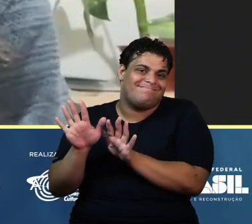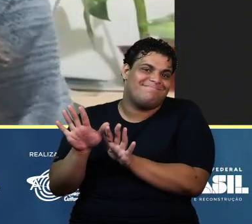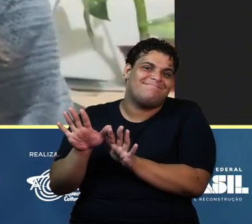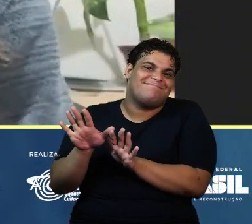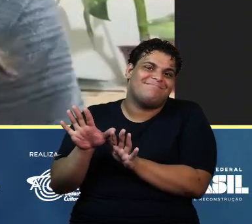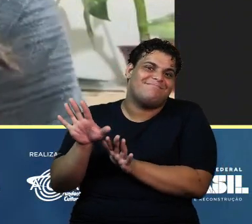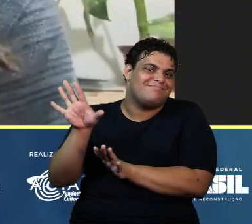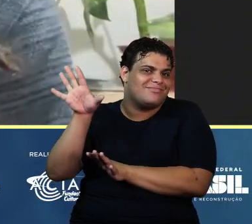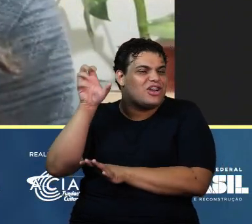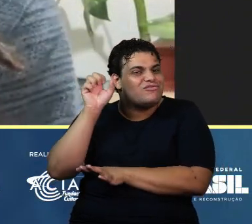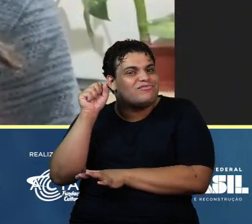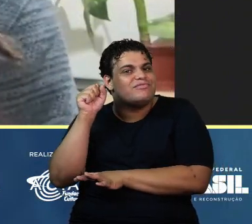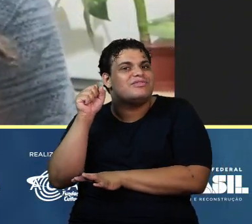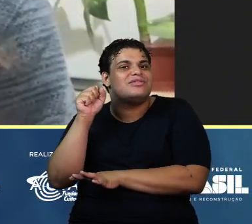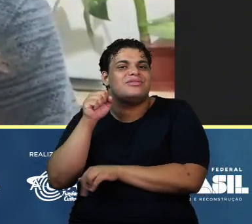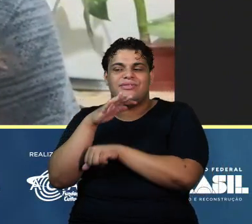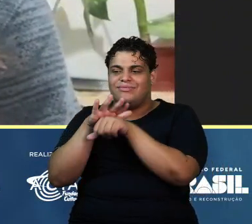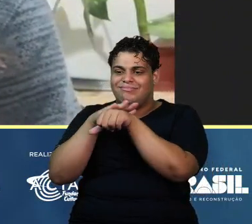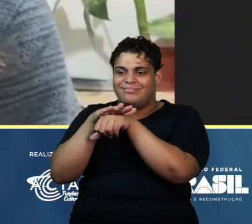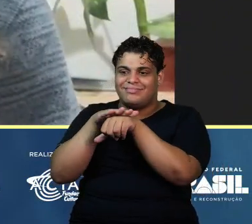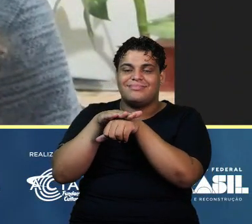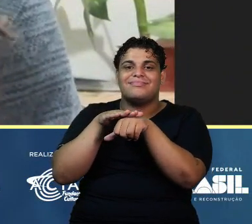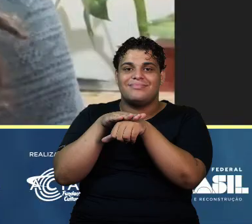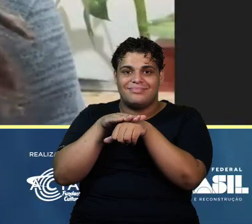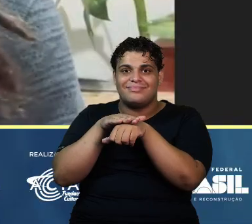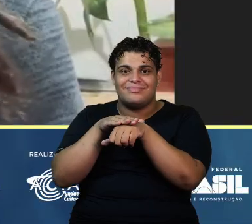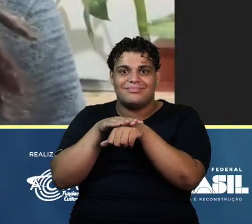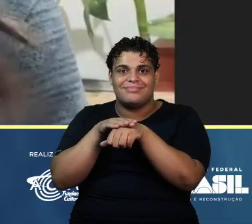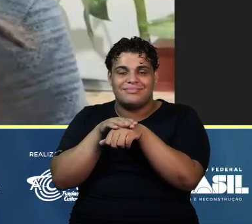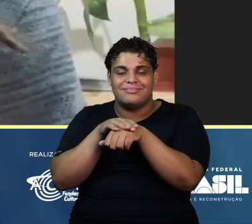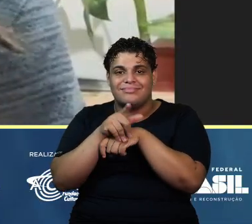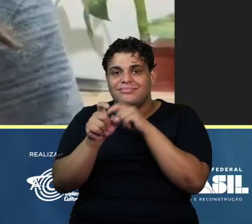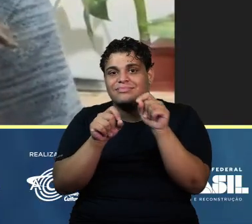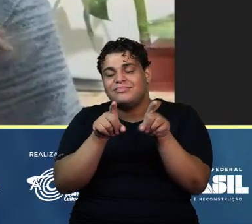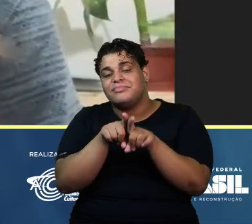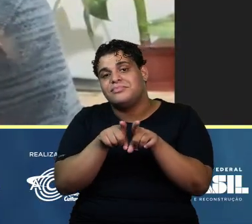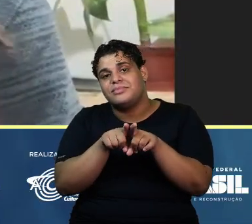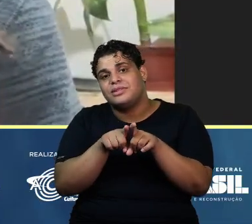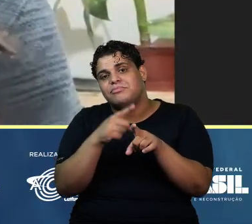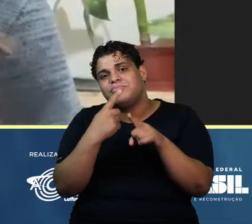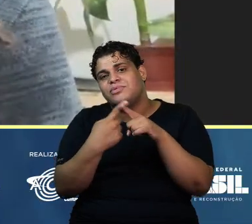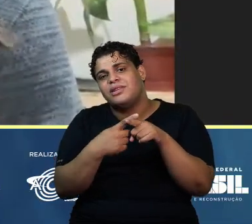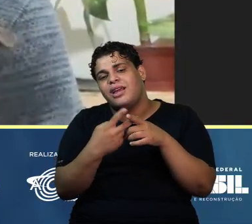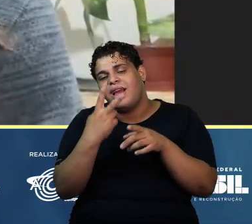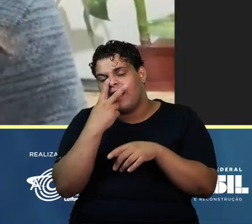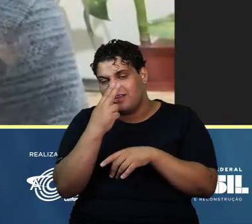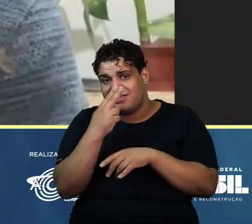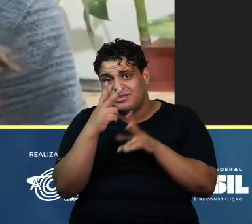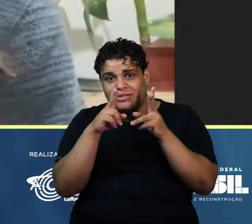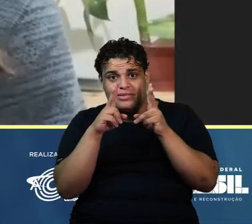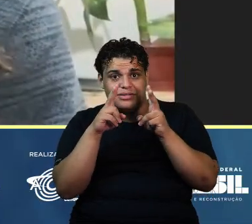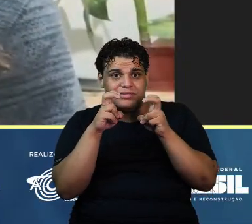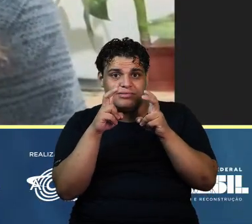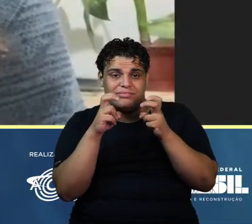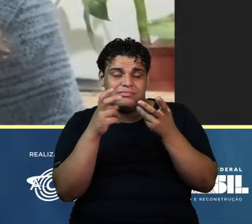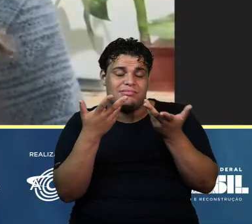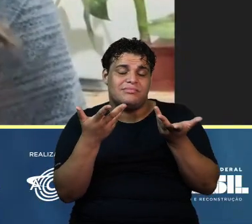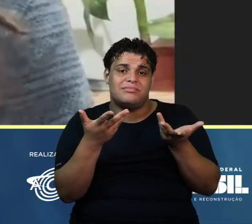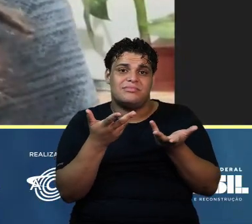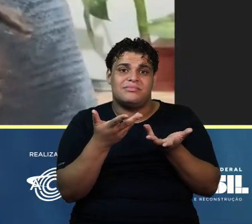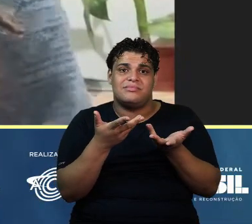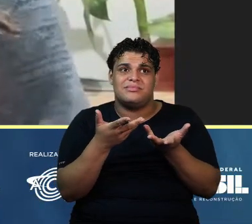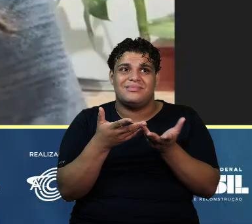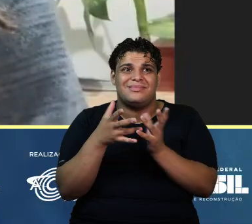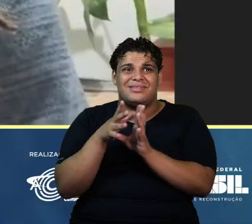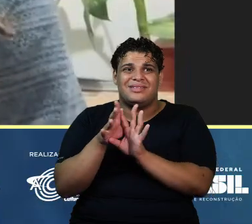ouvir ou não querem conversar sobre, porque também às vezes acha que é um assunto muito fora